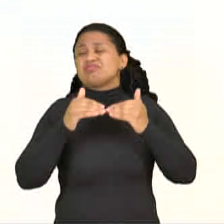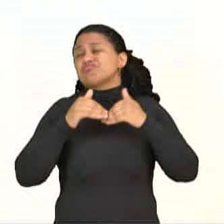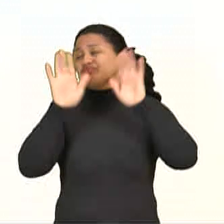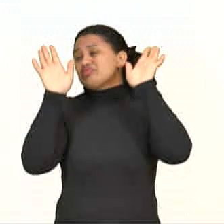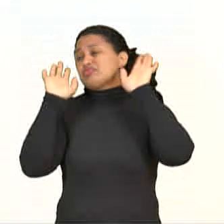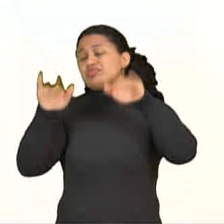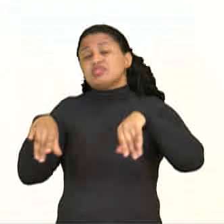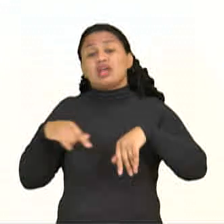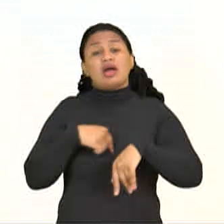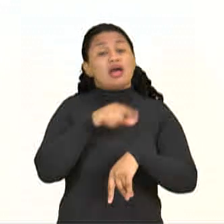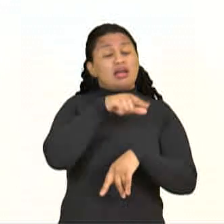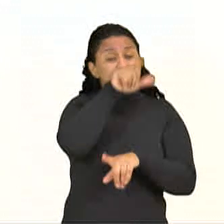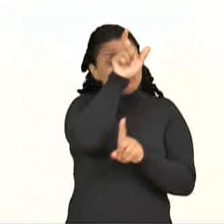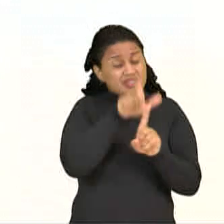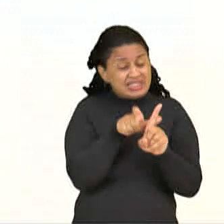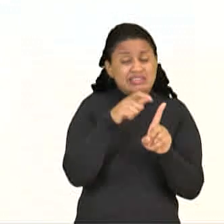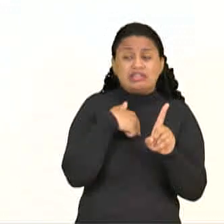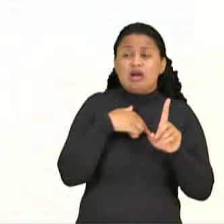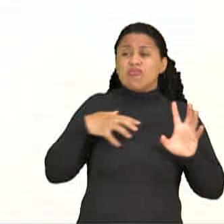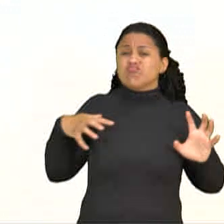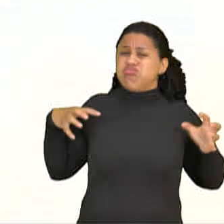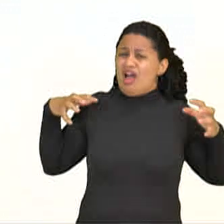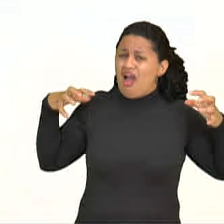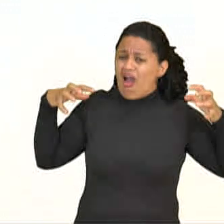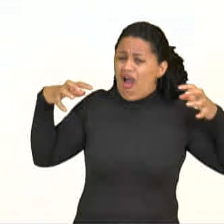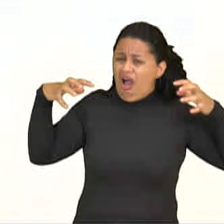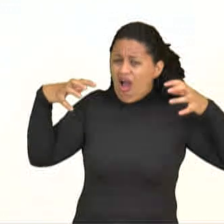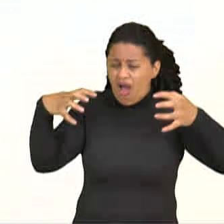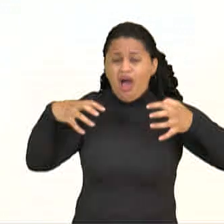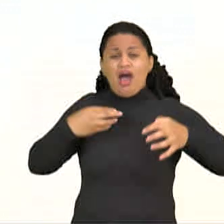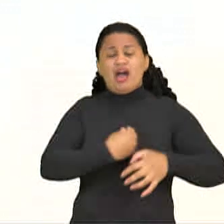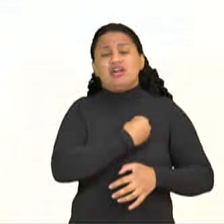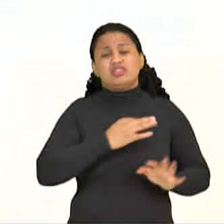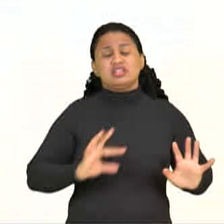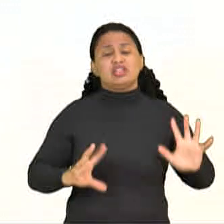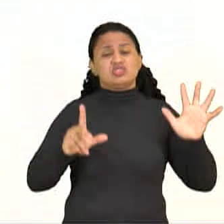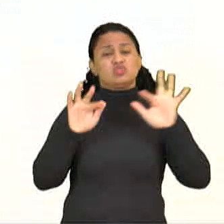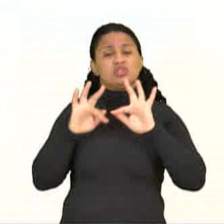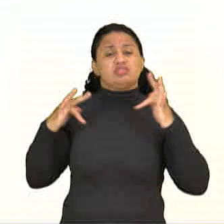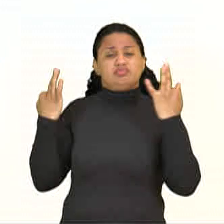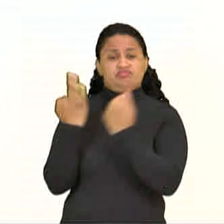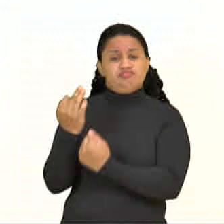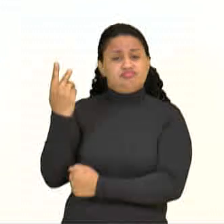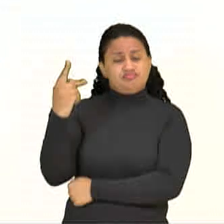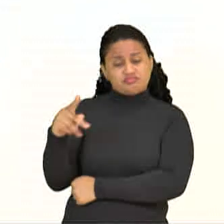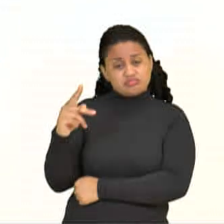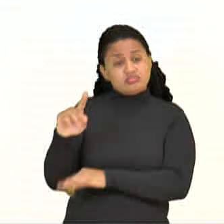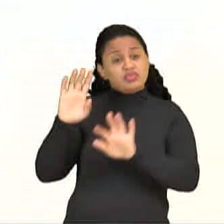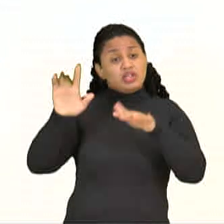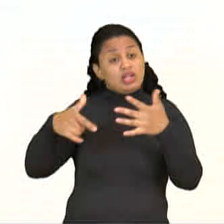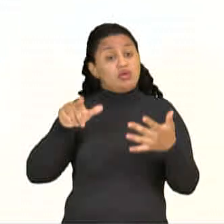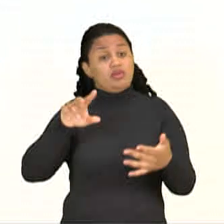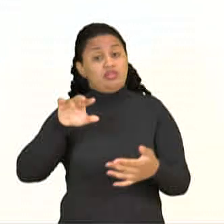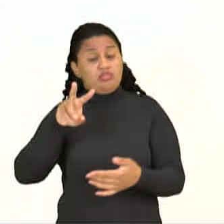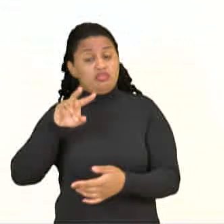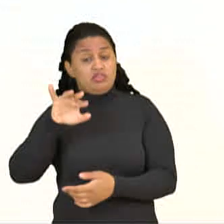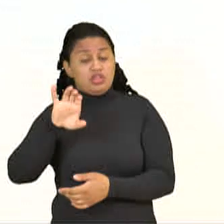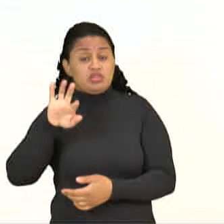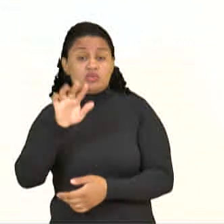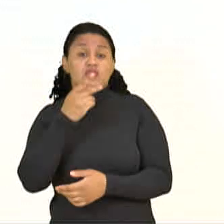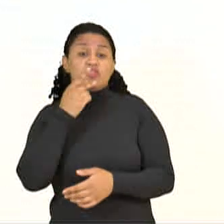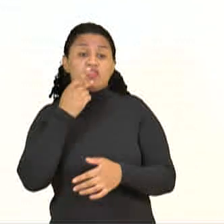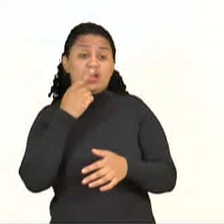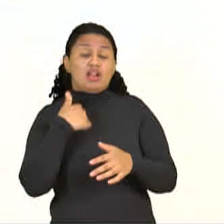A fúria da criatura então recai sobre a vida de toda a família Frankenstein, até que Victor decide